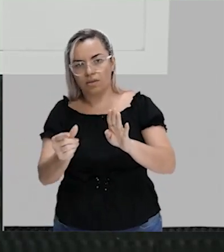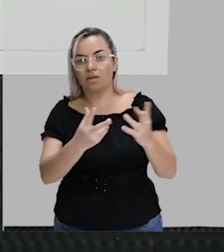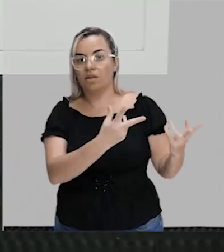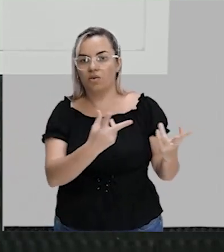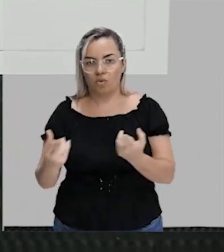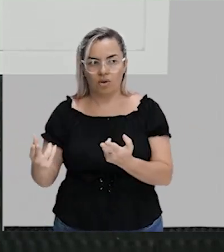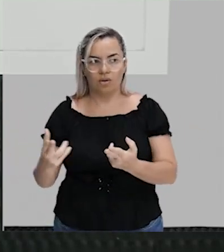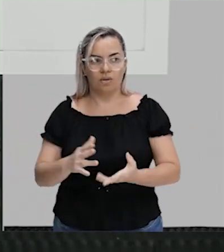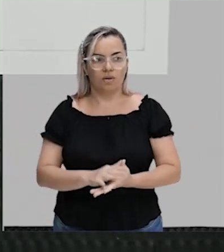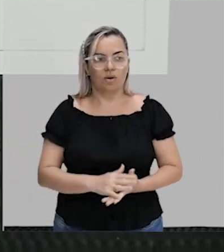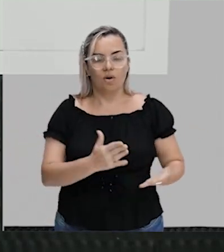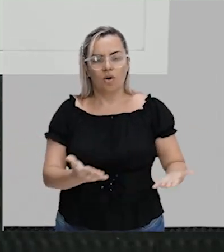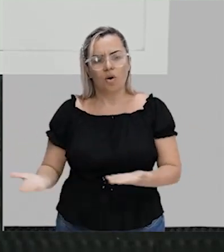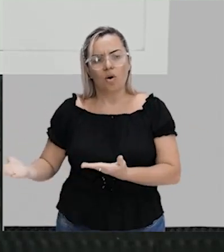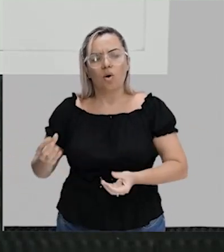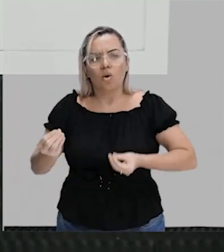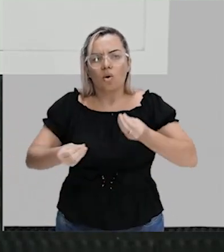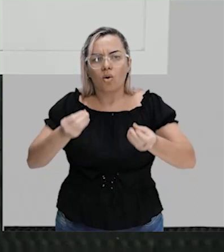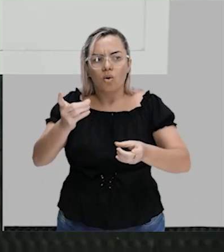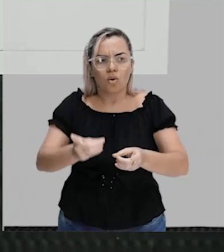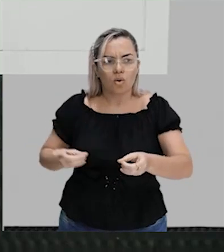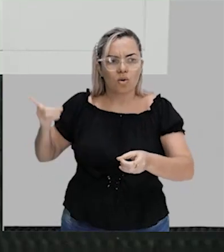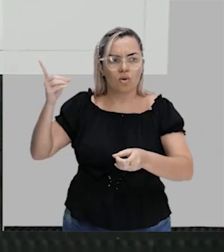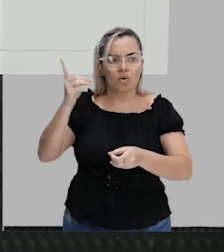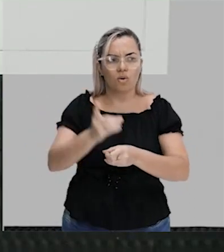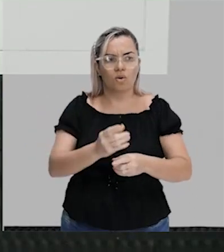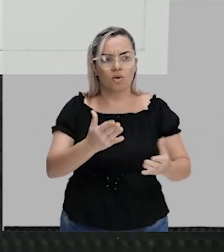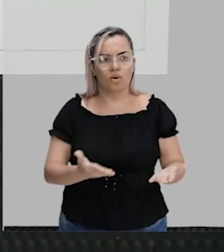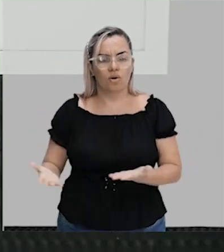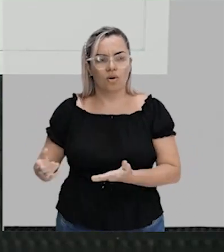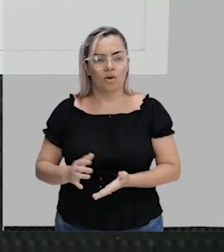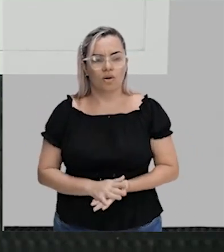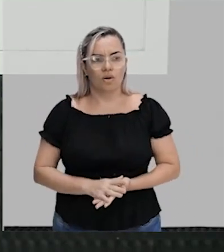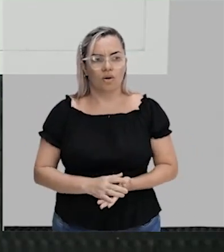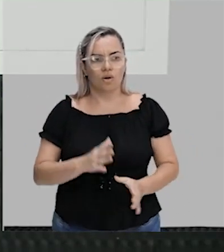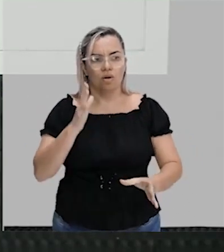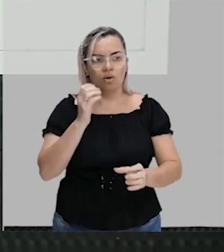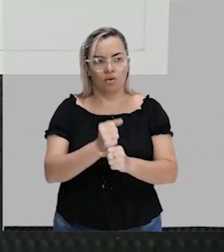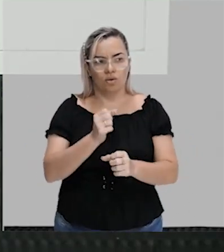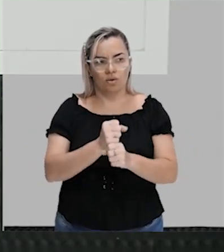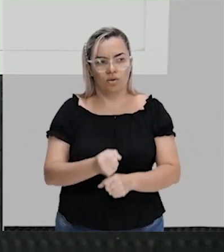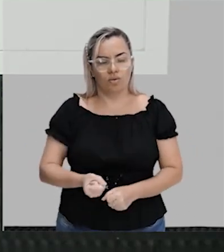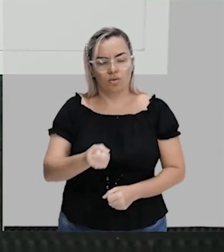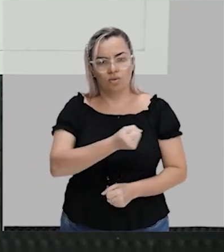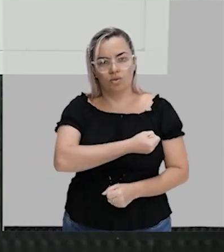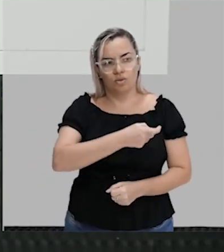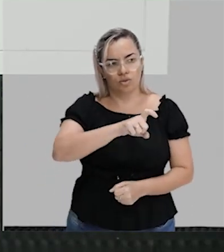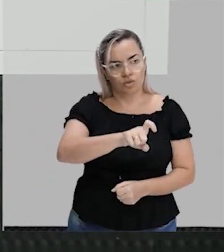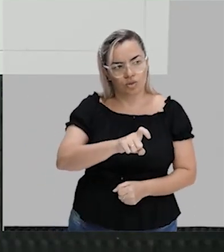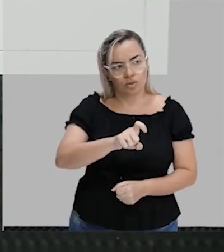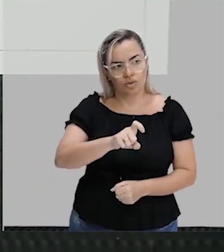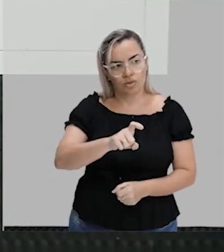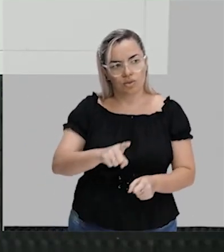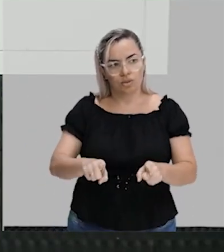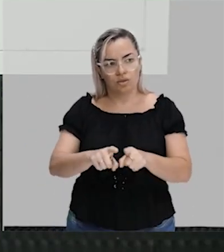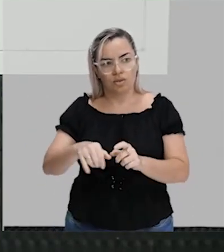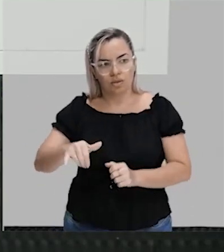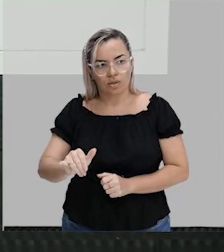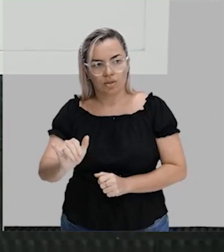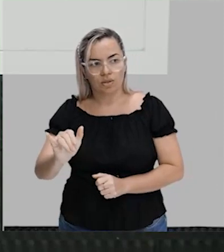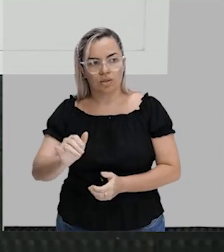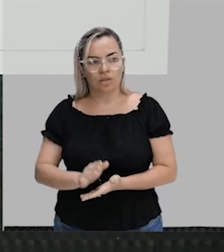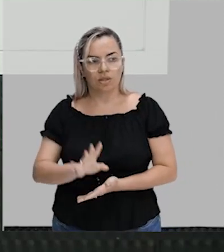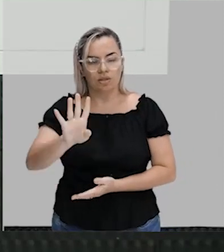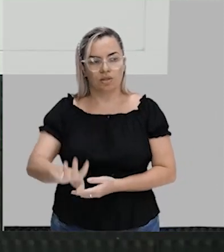determinar os números x e y de modo que as matrizes A e B são iguais tá falando para ti e tá te dizendo que